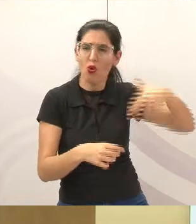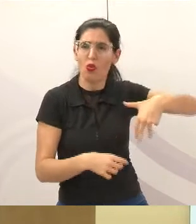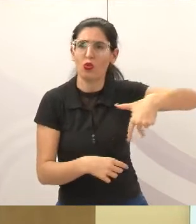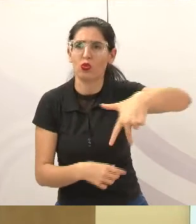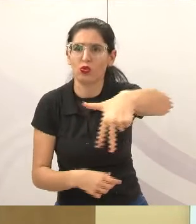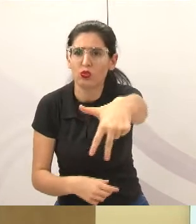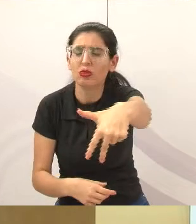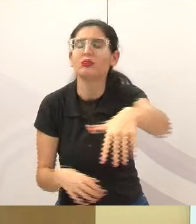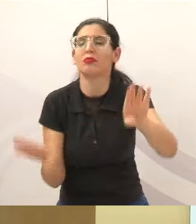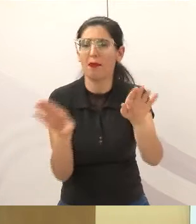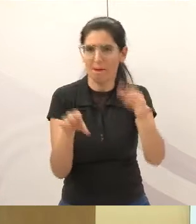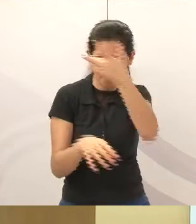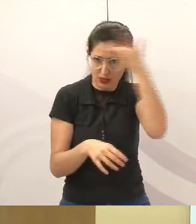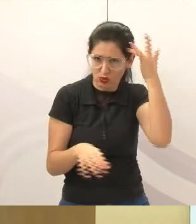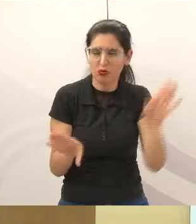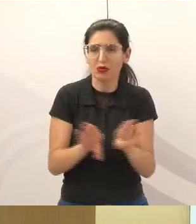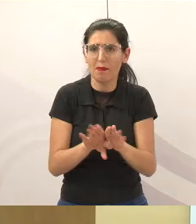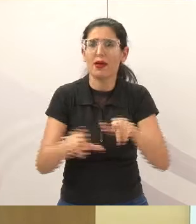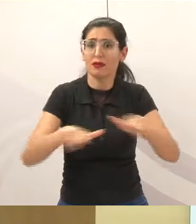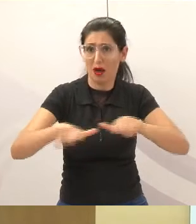para os atendentes.